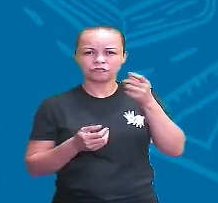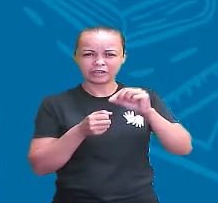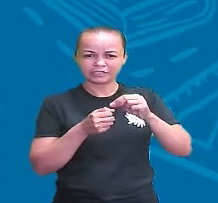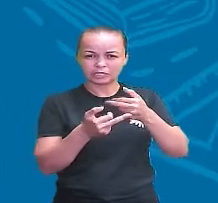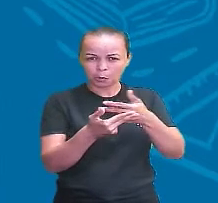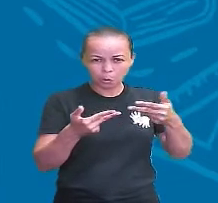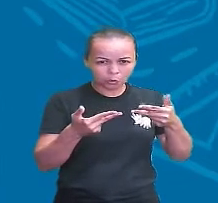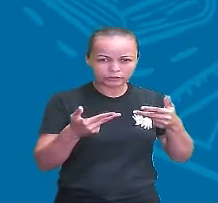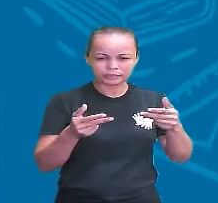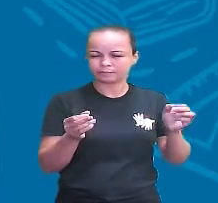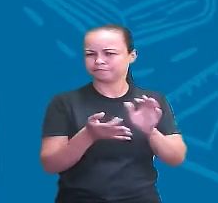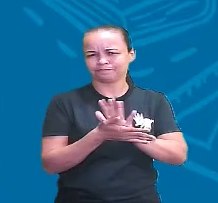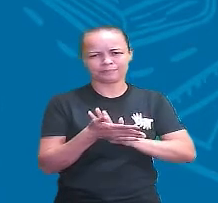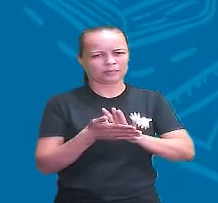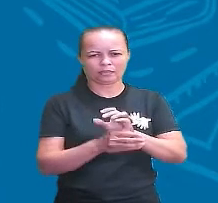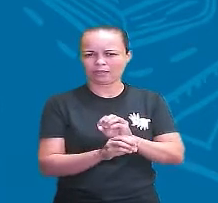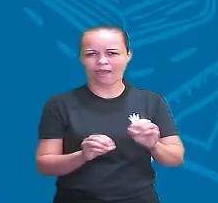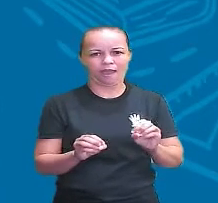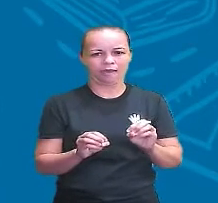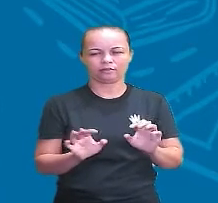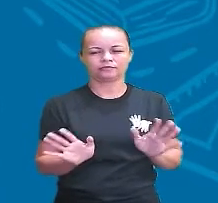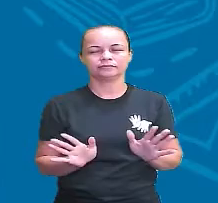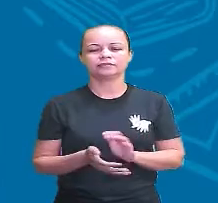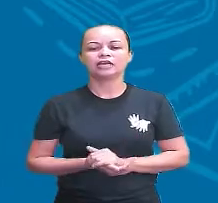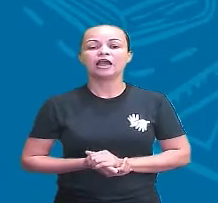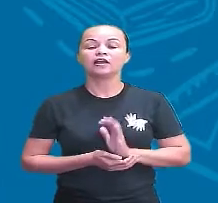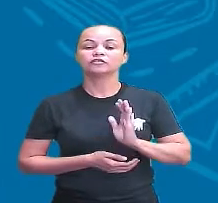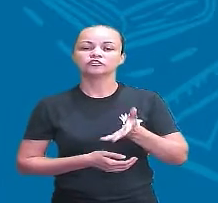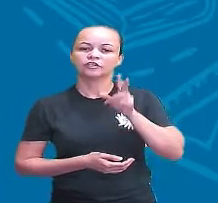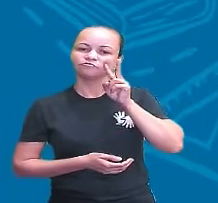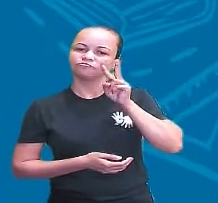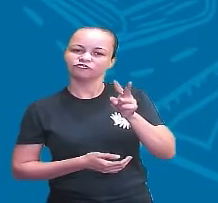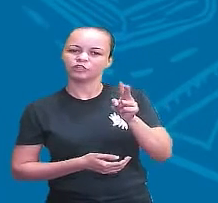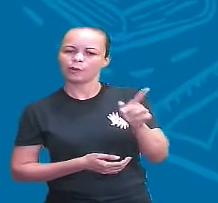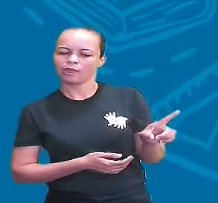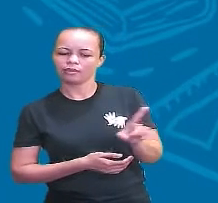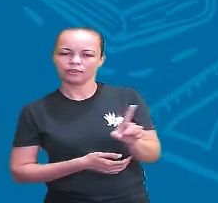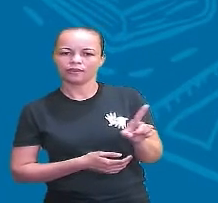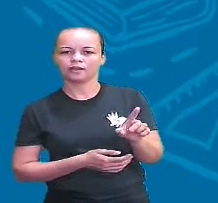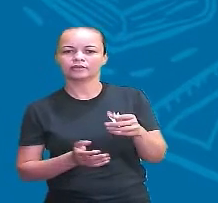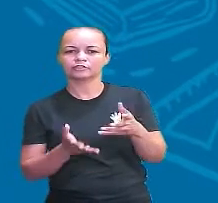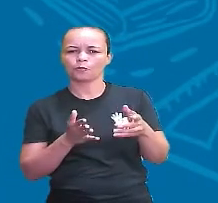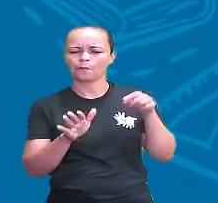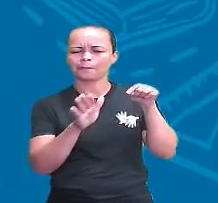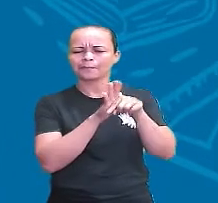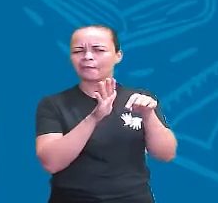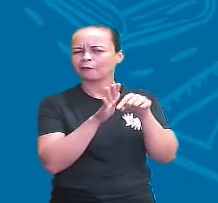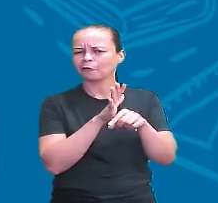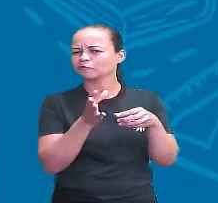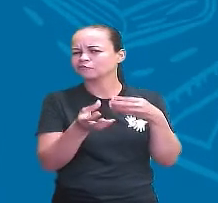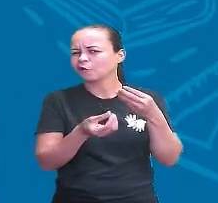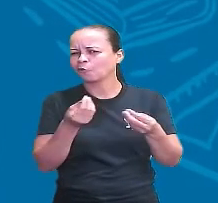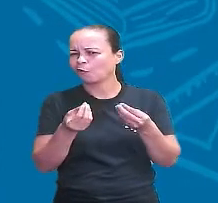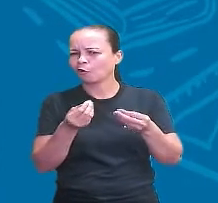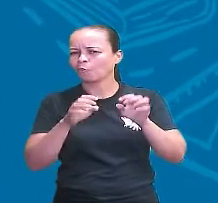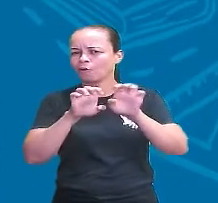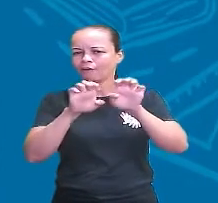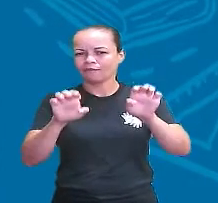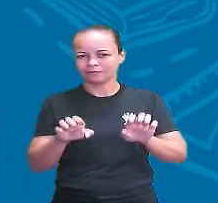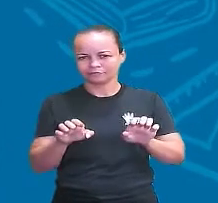sábado. Já que a gente viu a negação, e quando a gente faz perguntas, como é que fica essa estrutura?